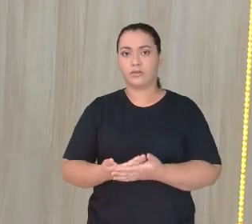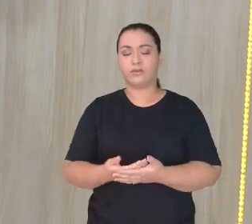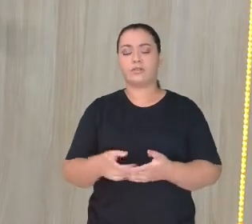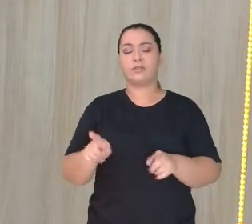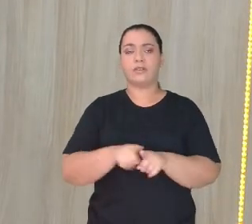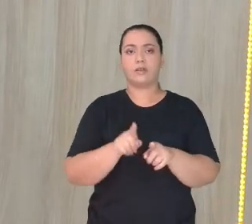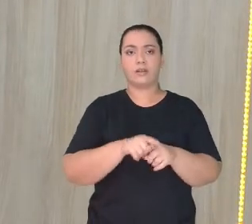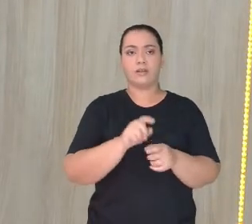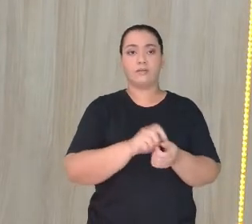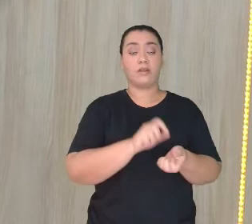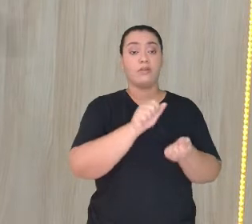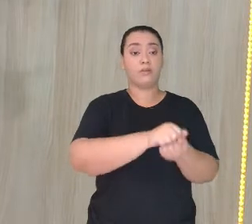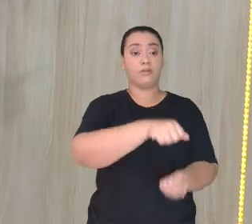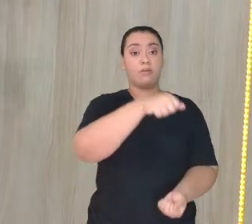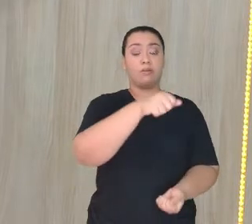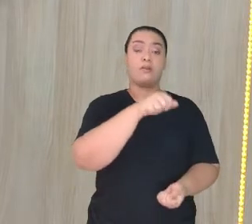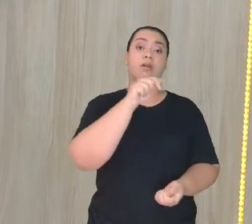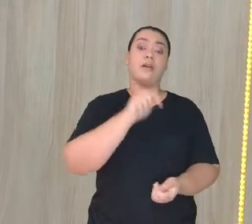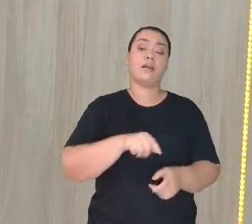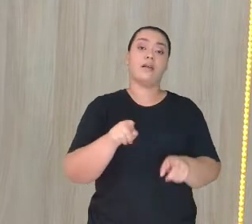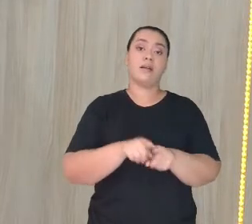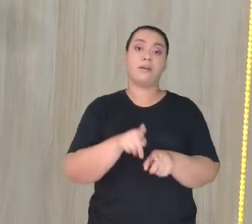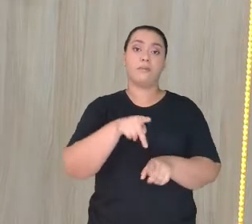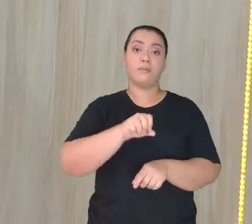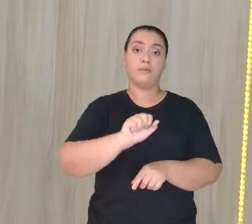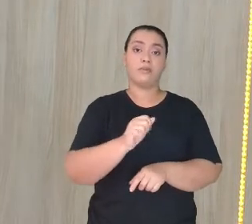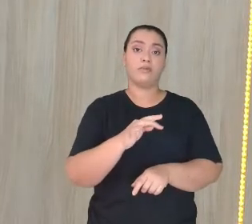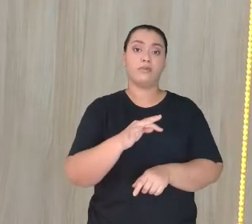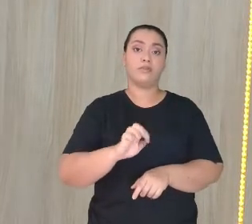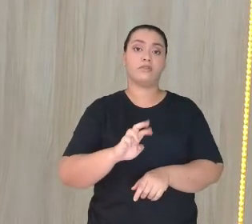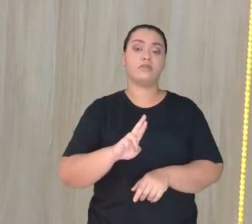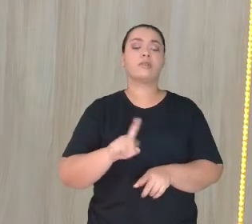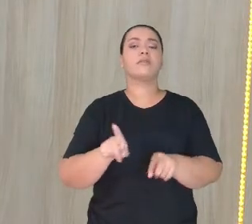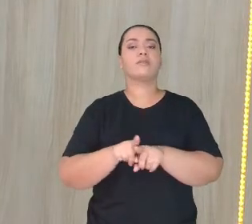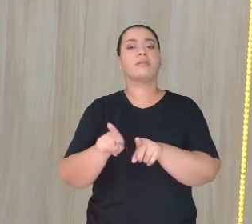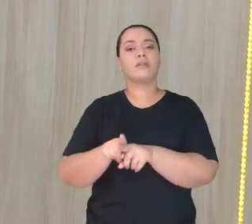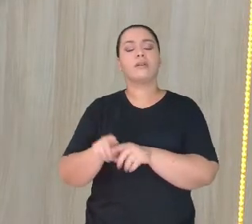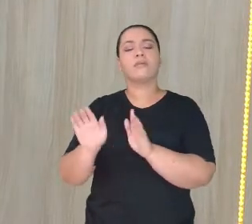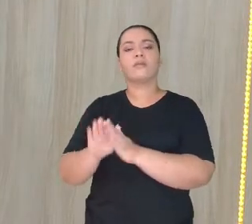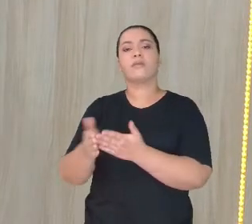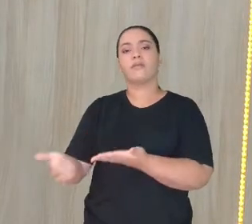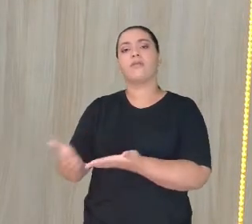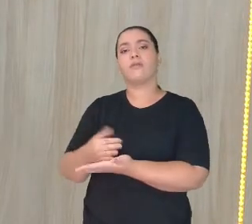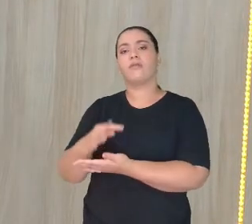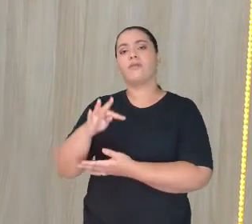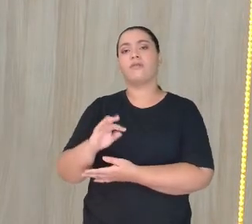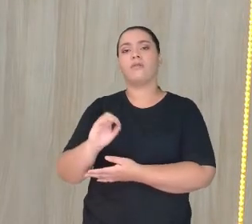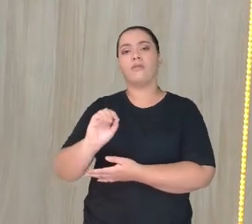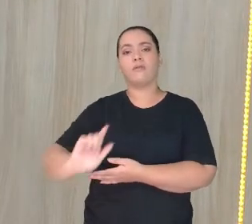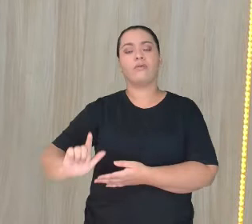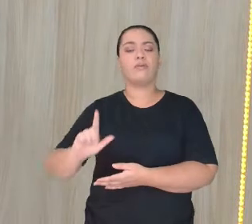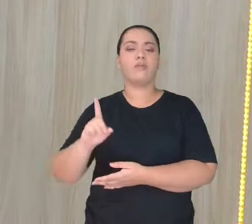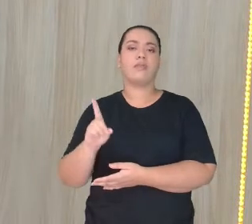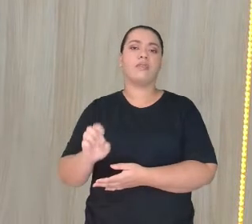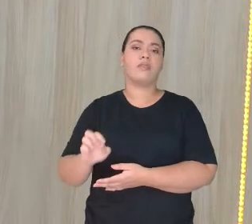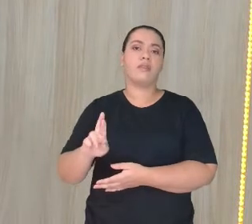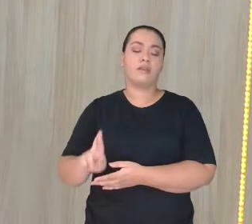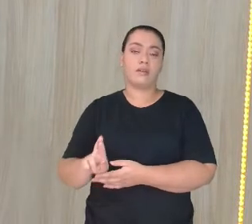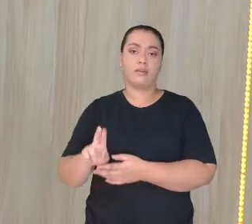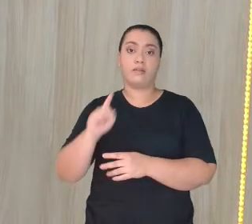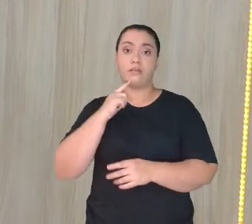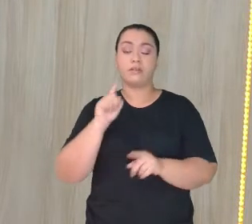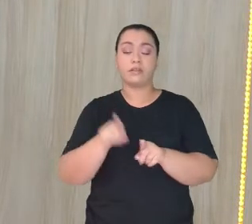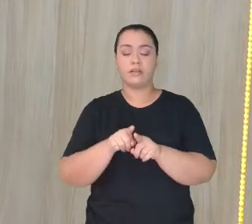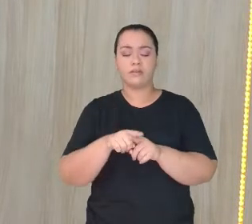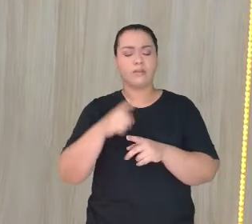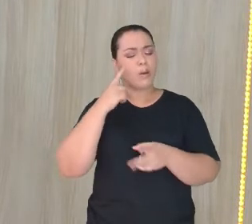o folder como gêneros textuais. Isso quer dizer o quê? A gente vai observar as características gerais. O que não quer dizer que um folder que